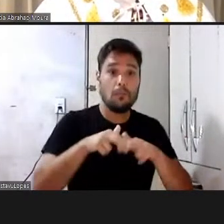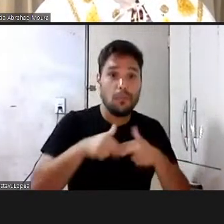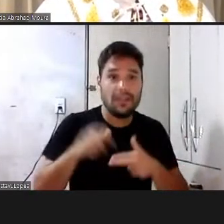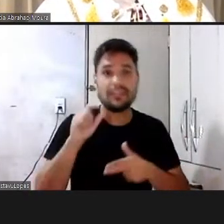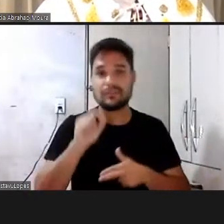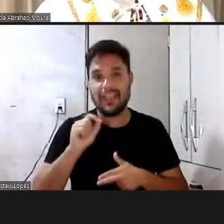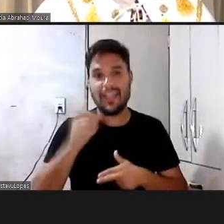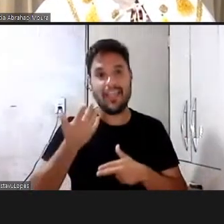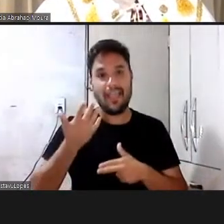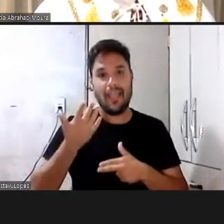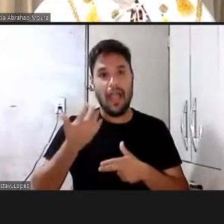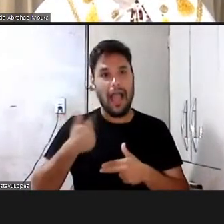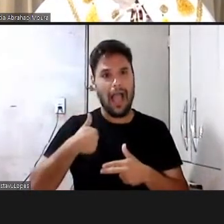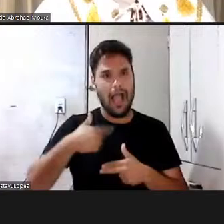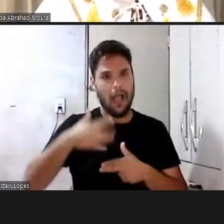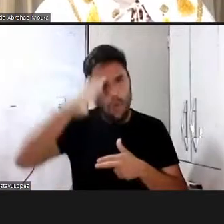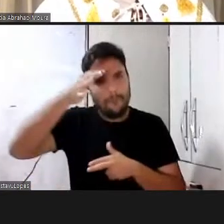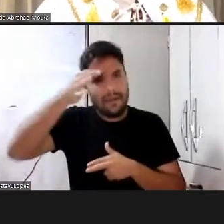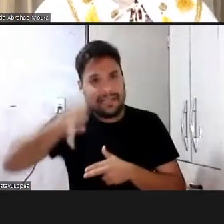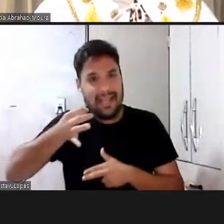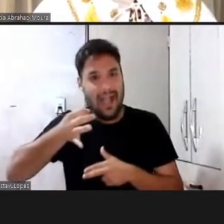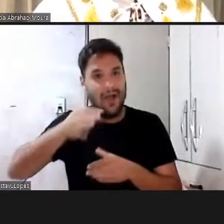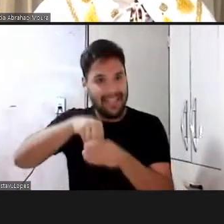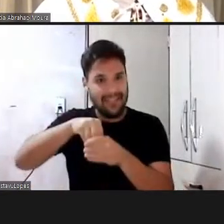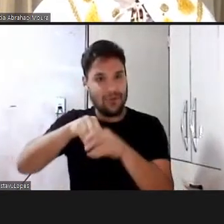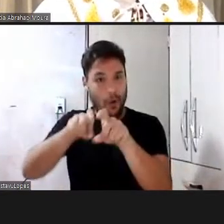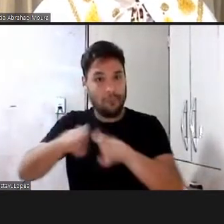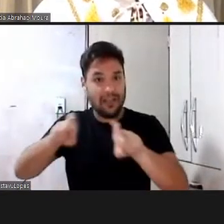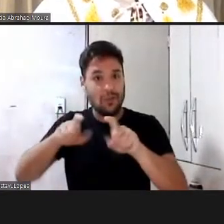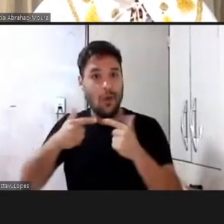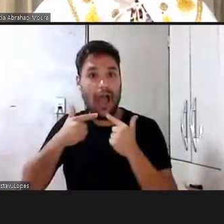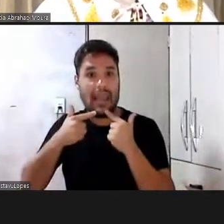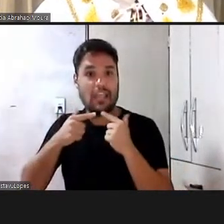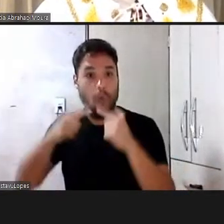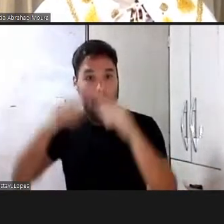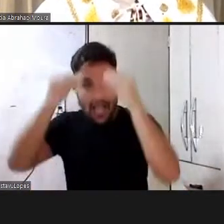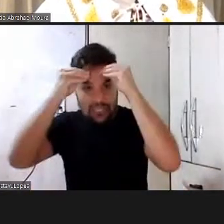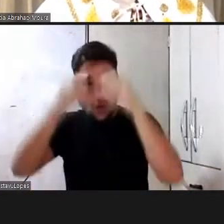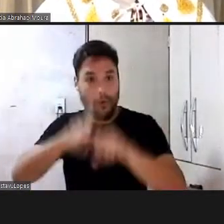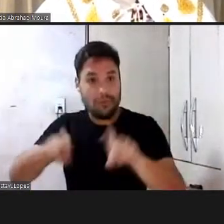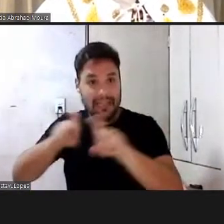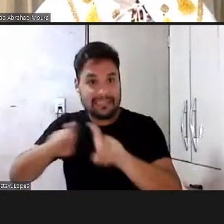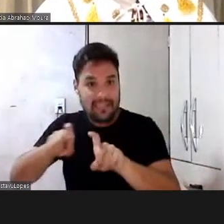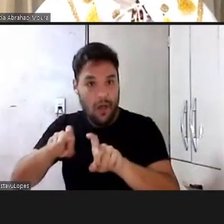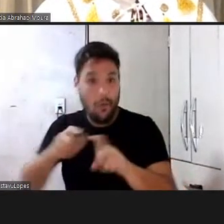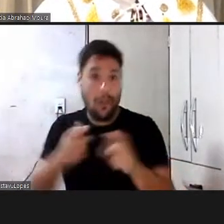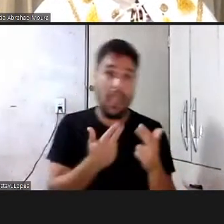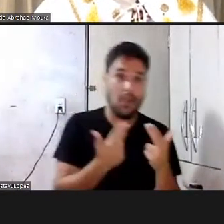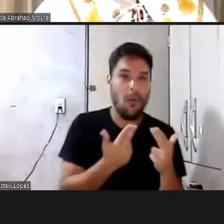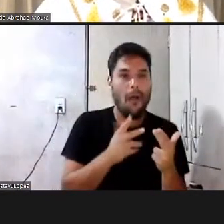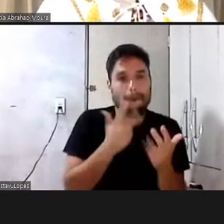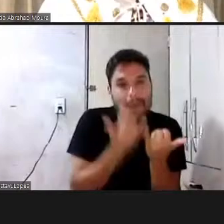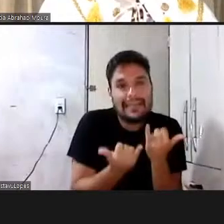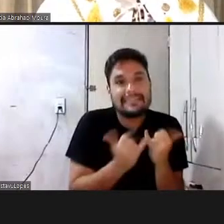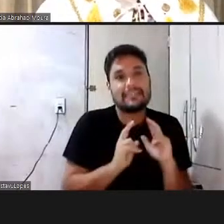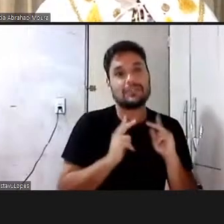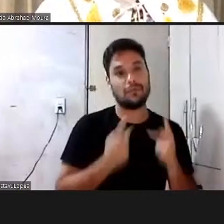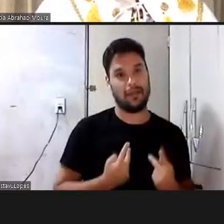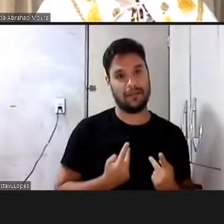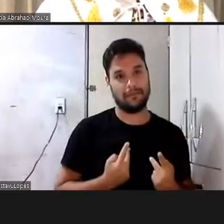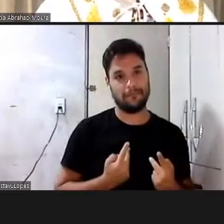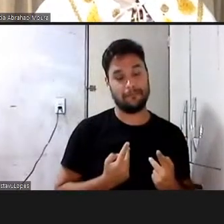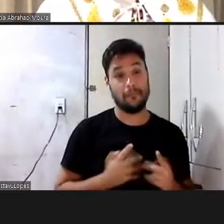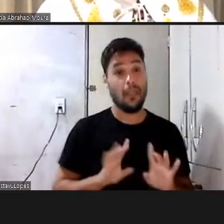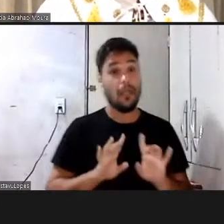computacional de interpretação de mensagens é basicamente o mesmo da produção, só que com diferente orientação. A liberdade de